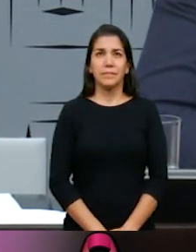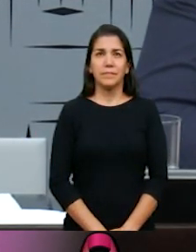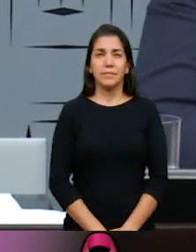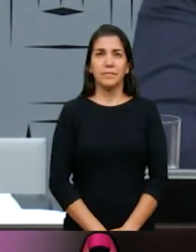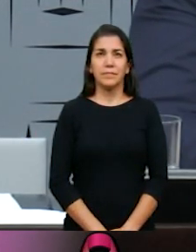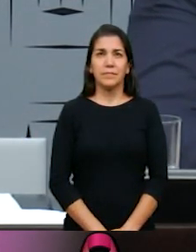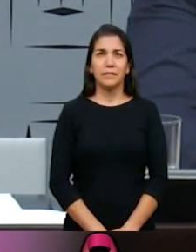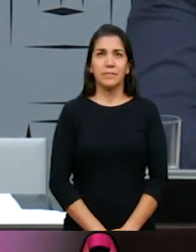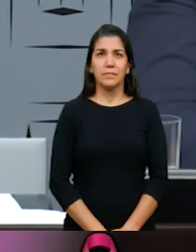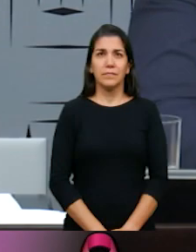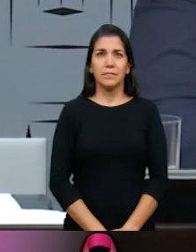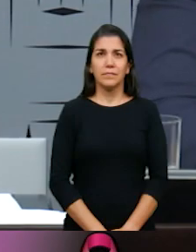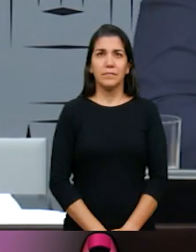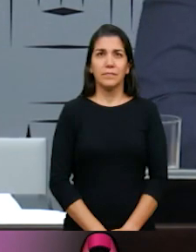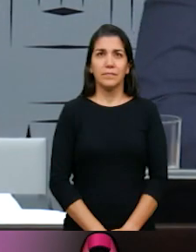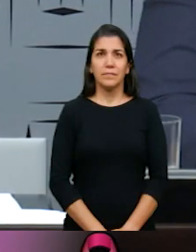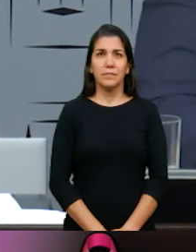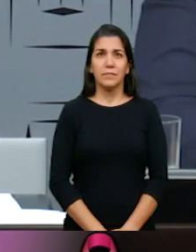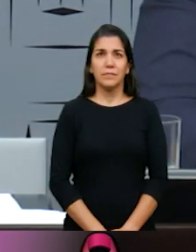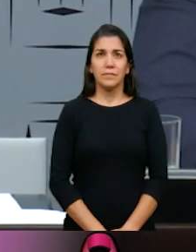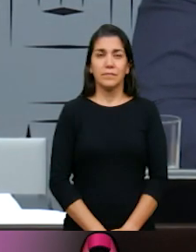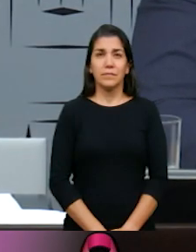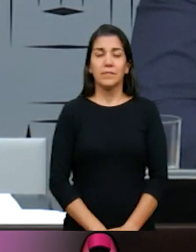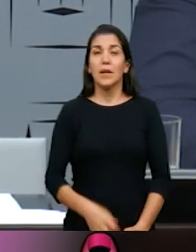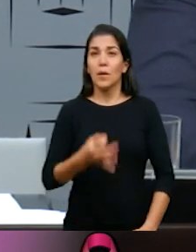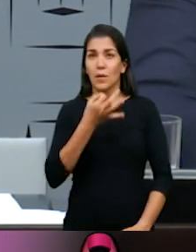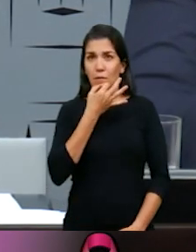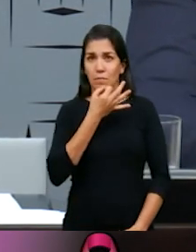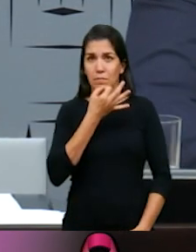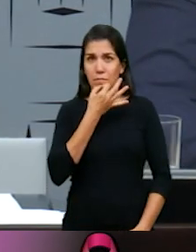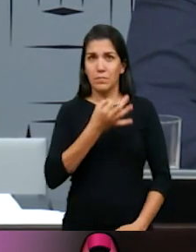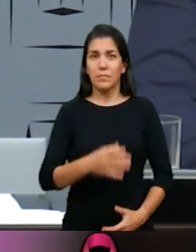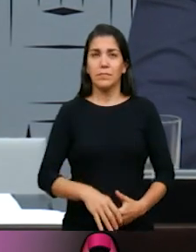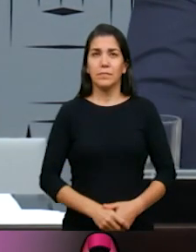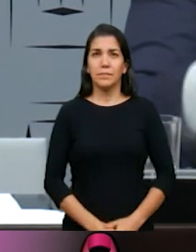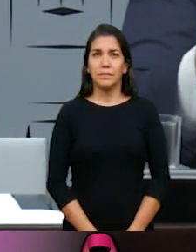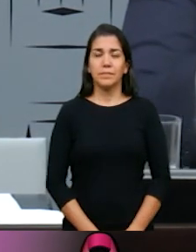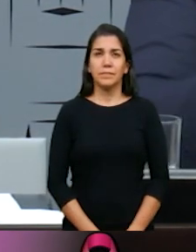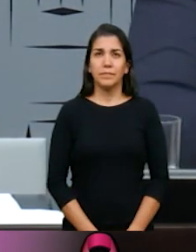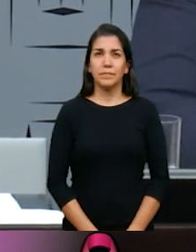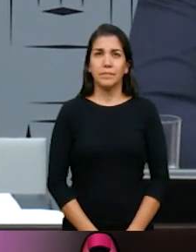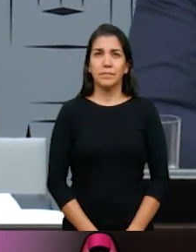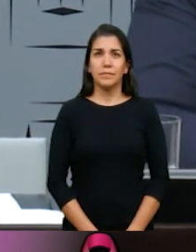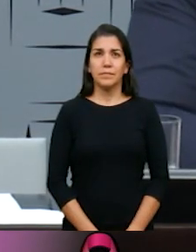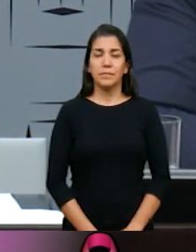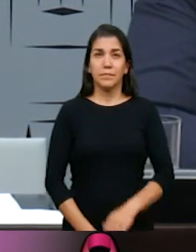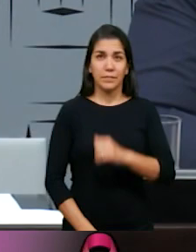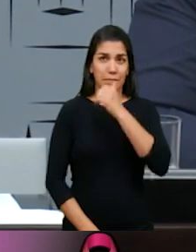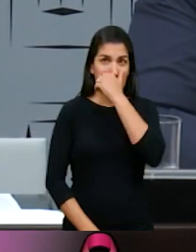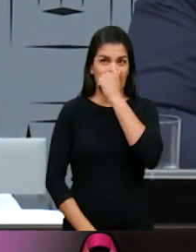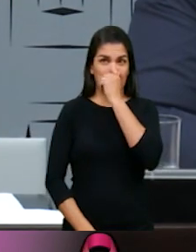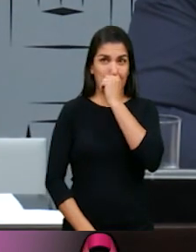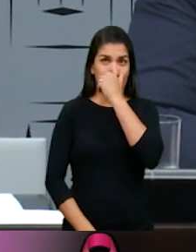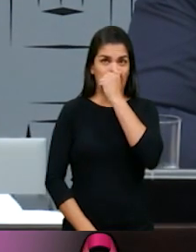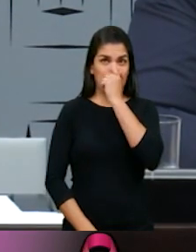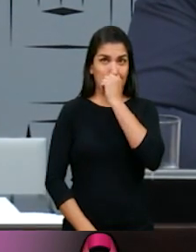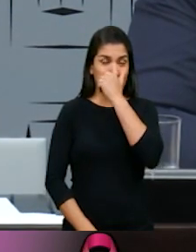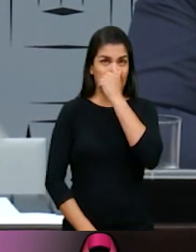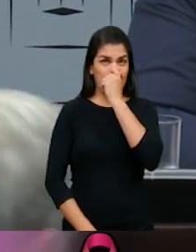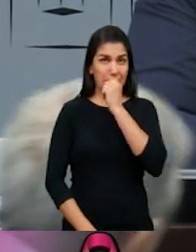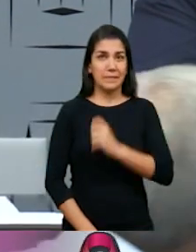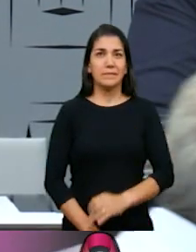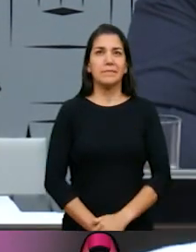De votação, excelência. O parecer. É o parecer. Mas o parecer então, encaminhamento favorável. De novo. Dois votos a um.